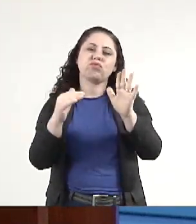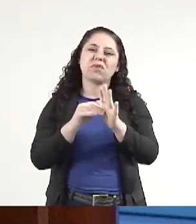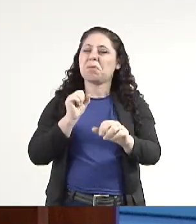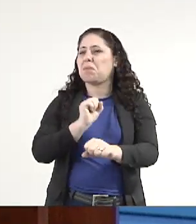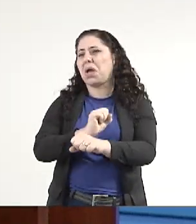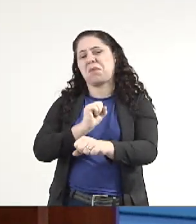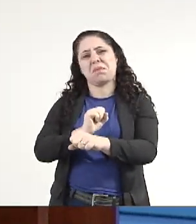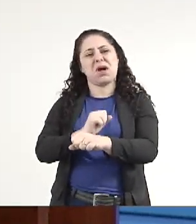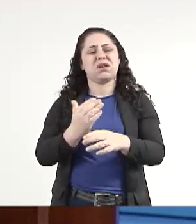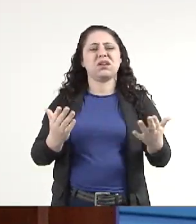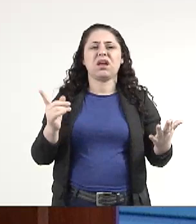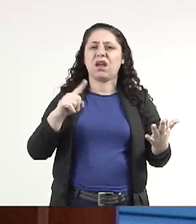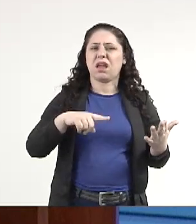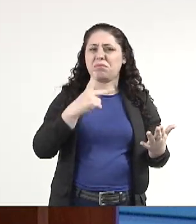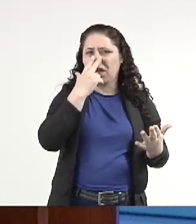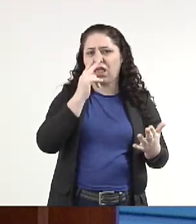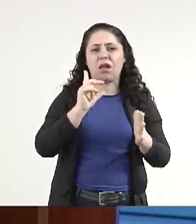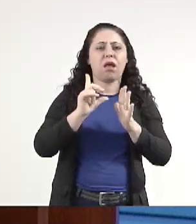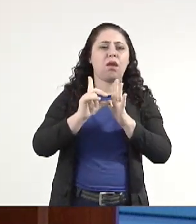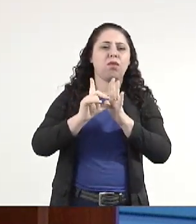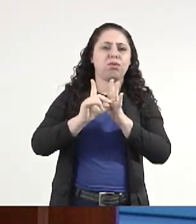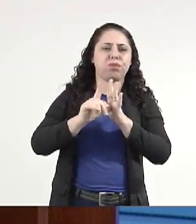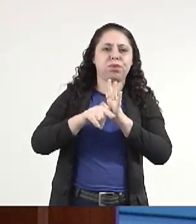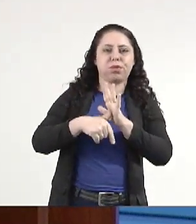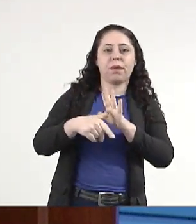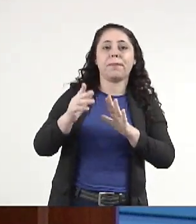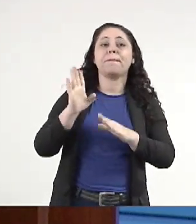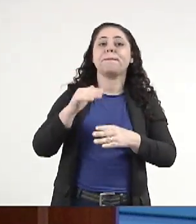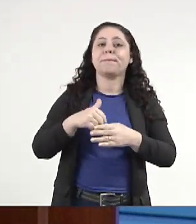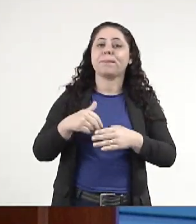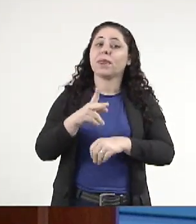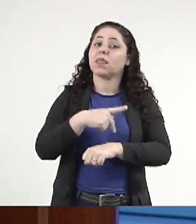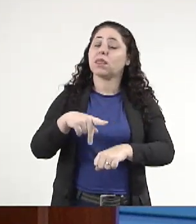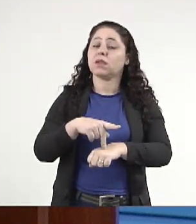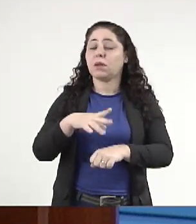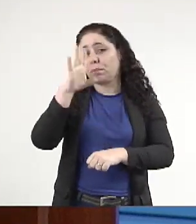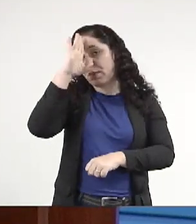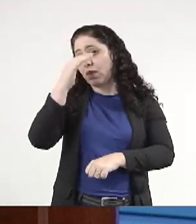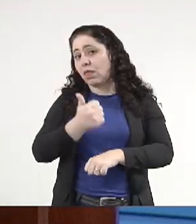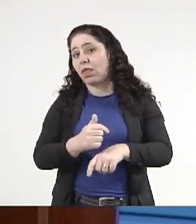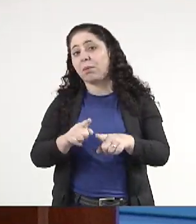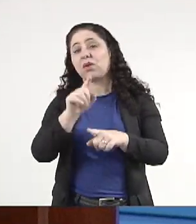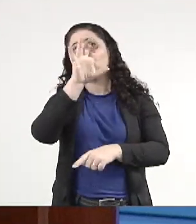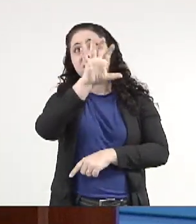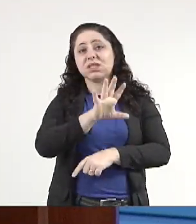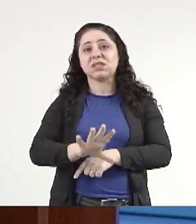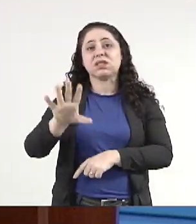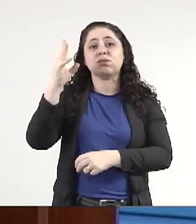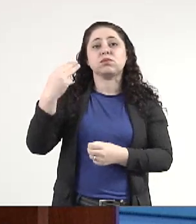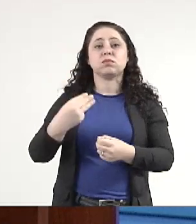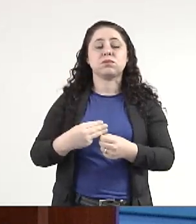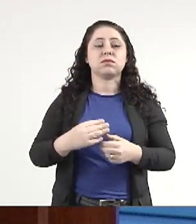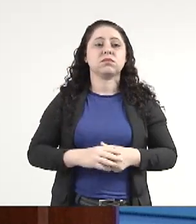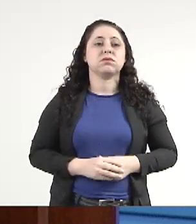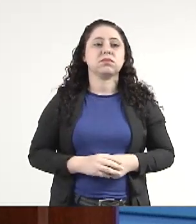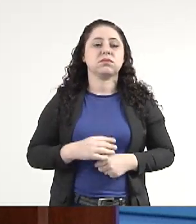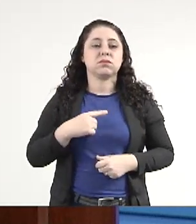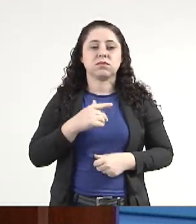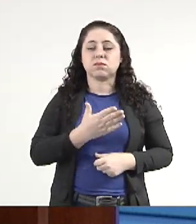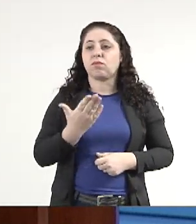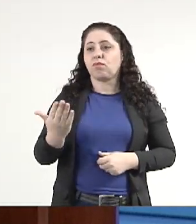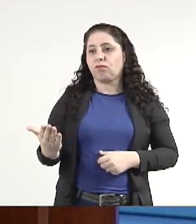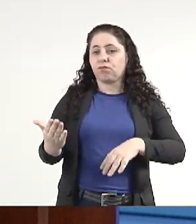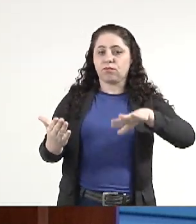paralisa. Isso é um atraso para o país e principalmente para os estados e para os municípios. Concedo